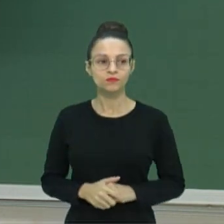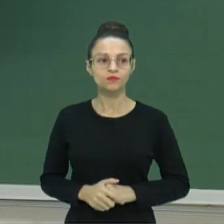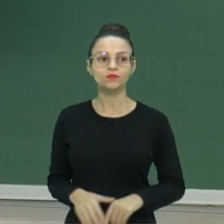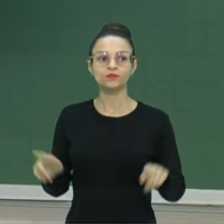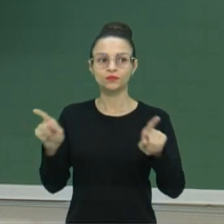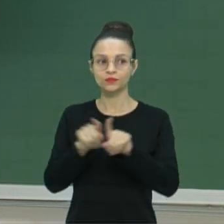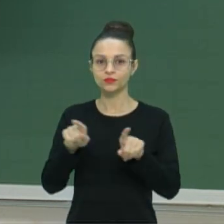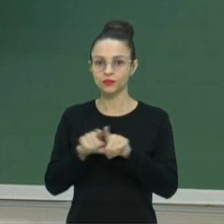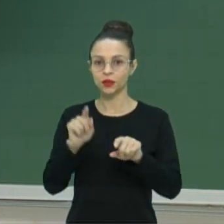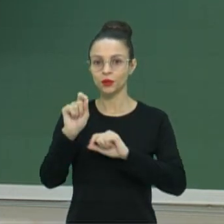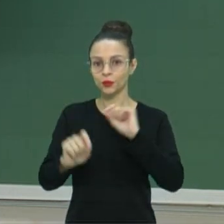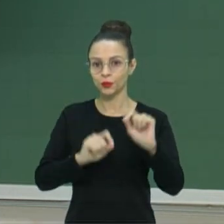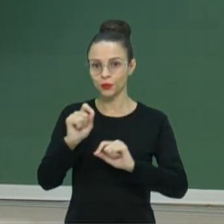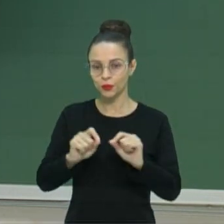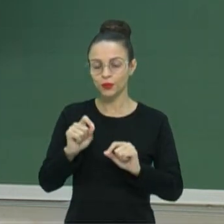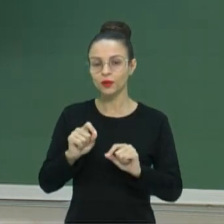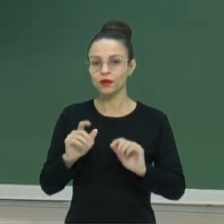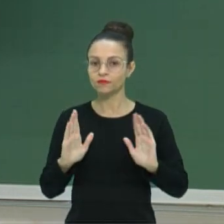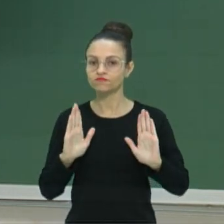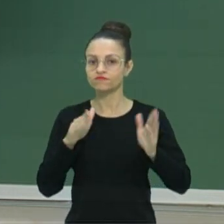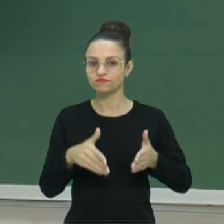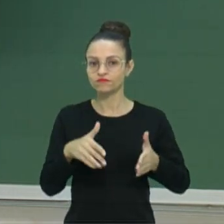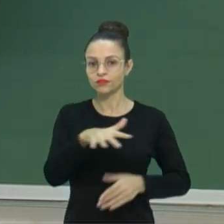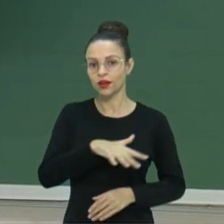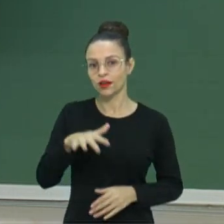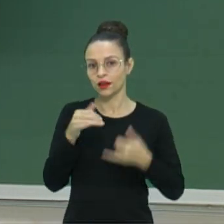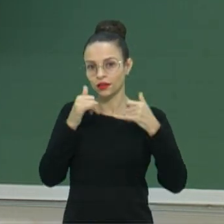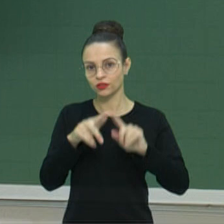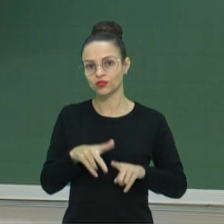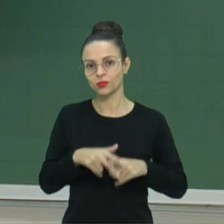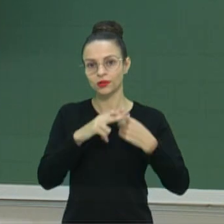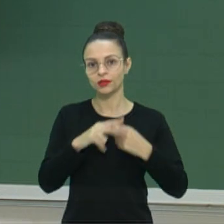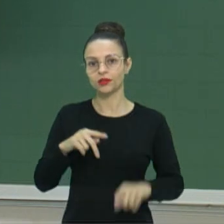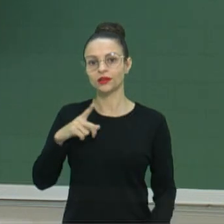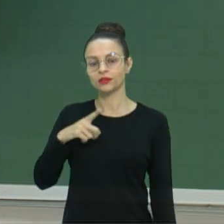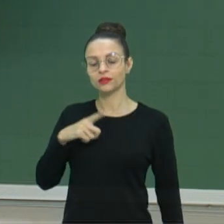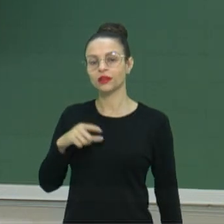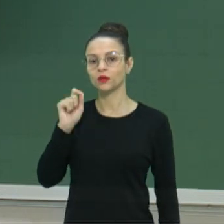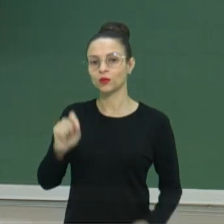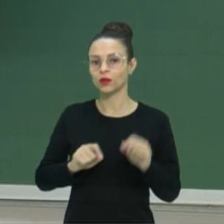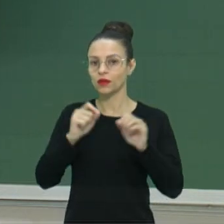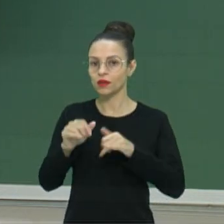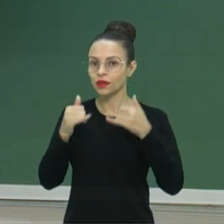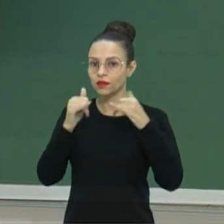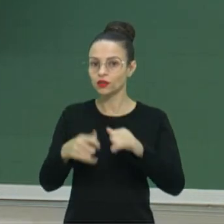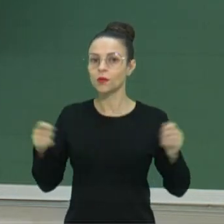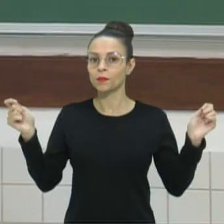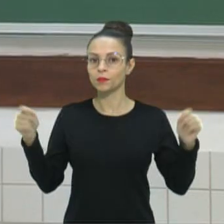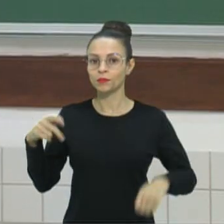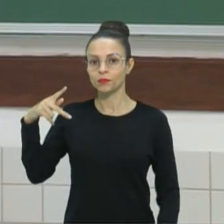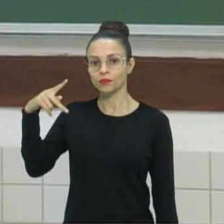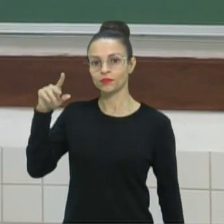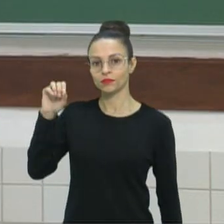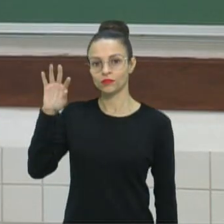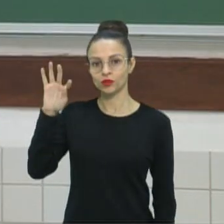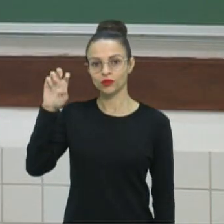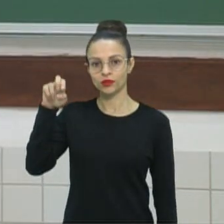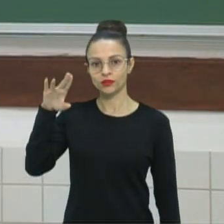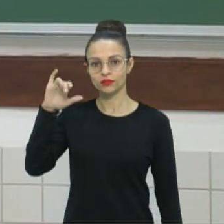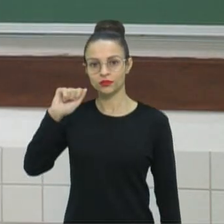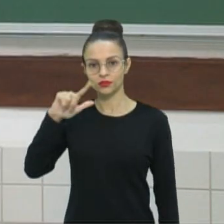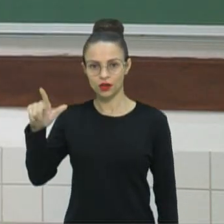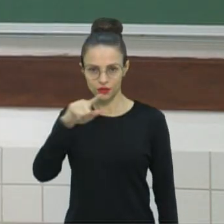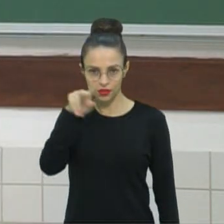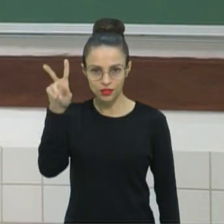Além disso, nessa parte de energia mecânica, nós temos as chamadas energias potenciais, né? Vocês lembraram quais são as